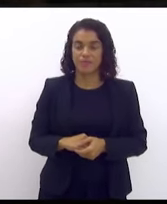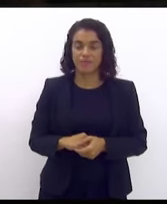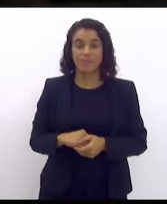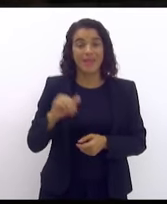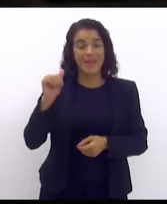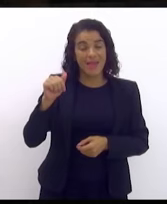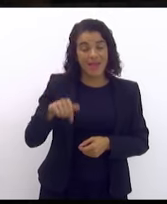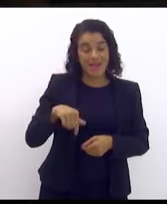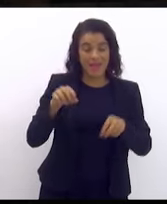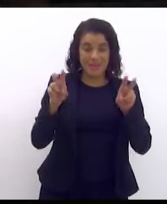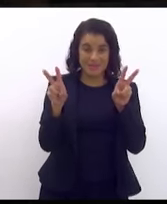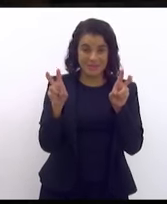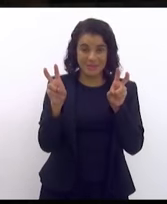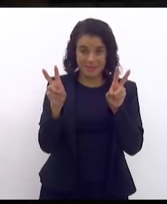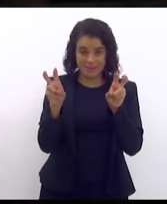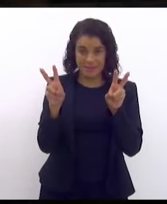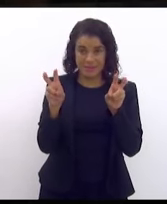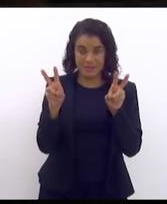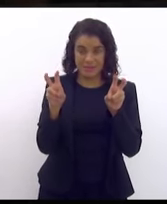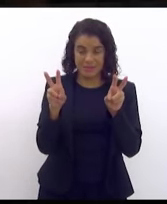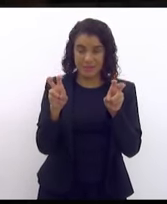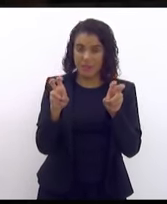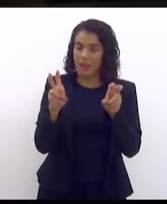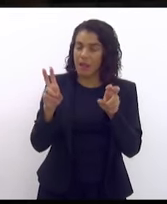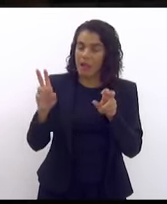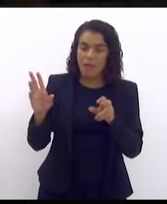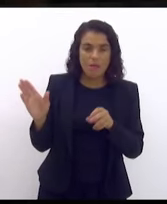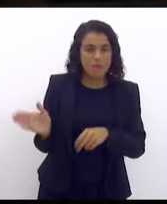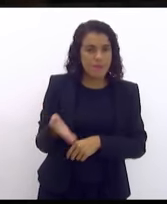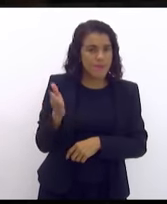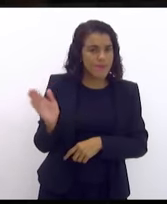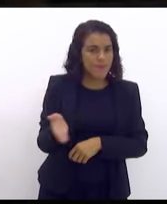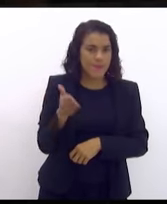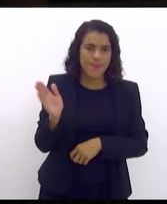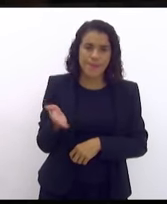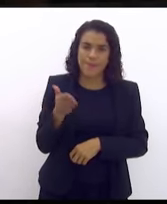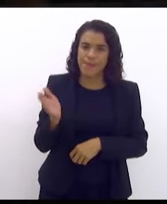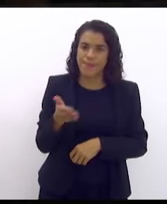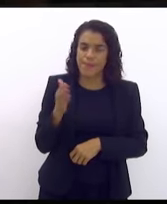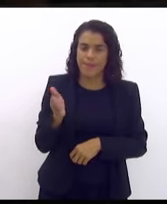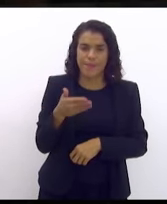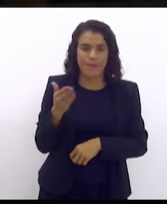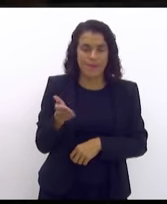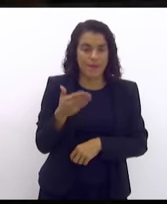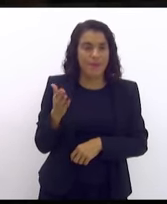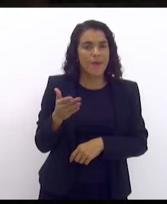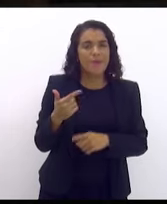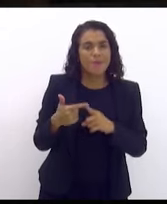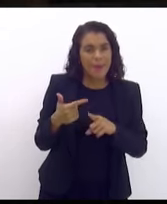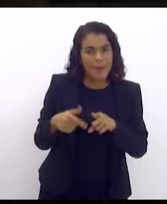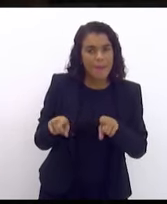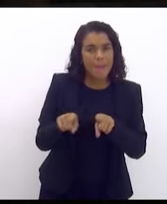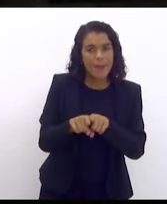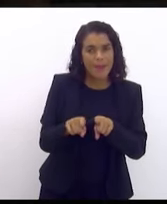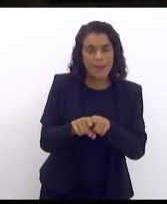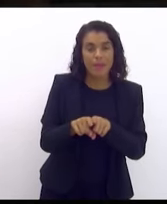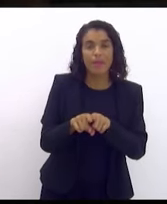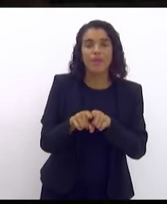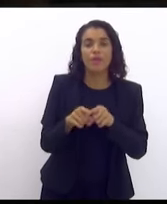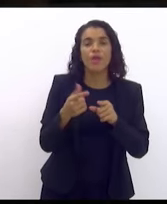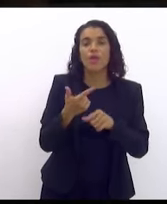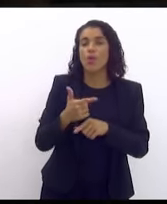Este é um tema eh recorrente no nosso país e recorrente também em